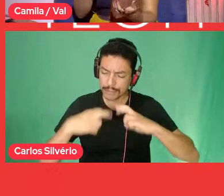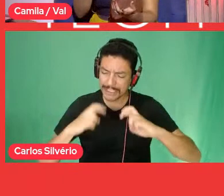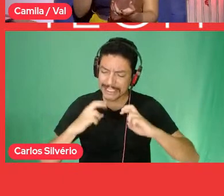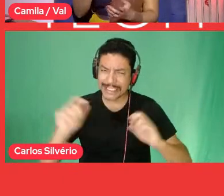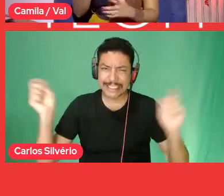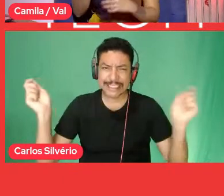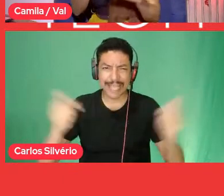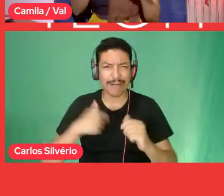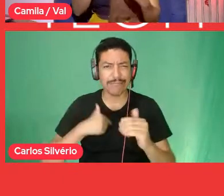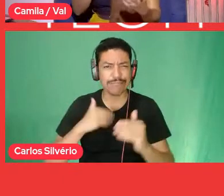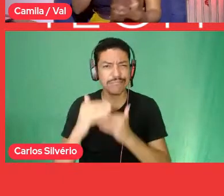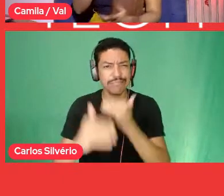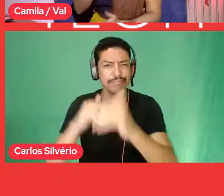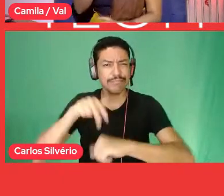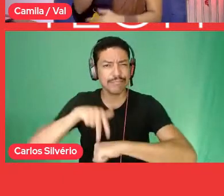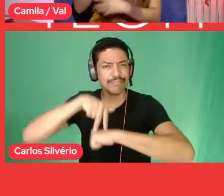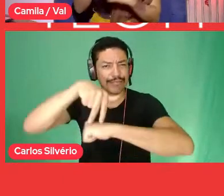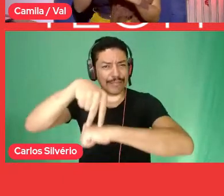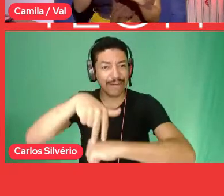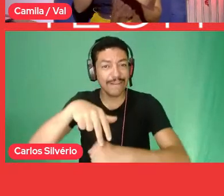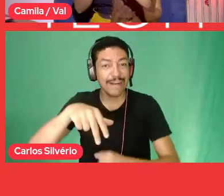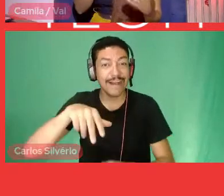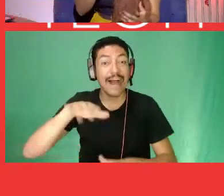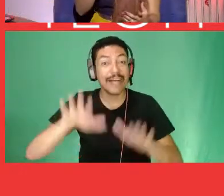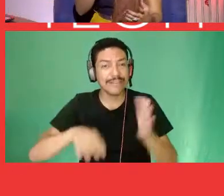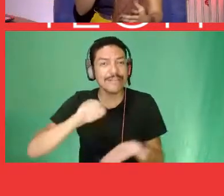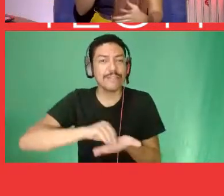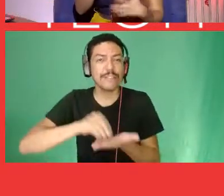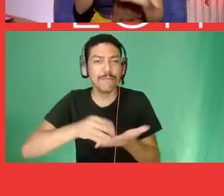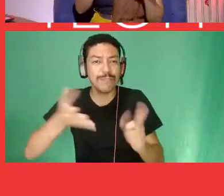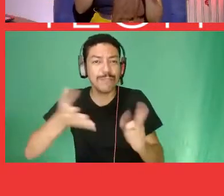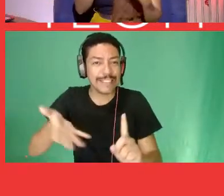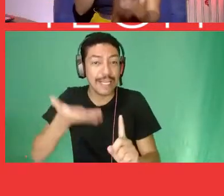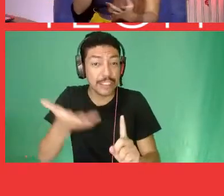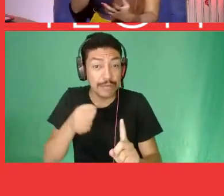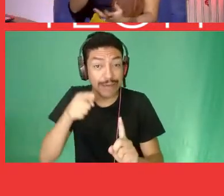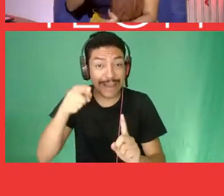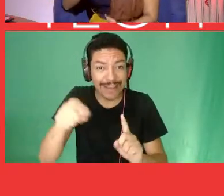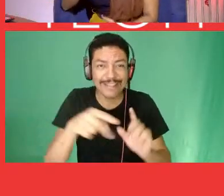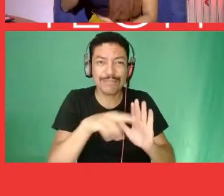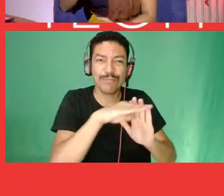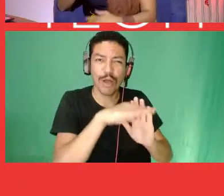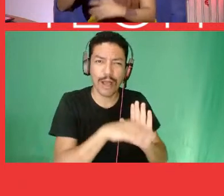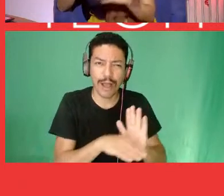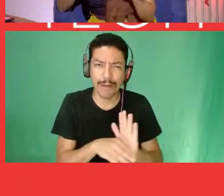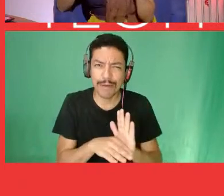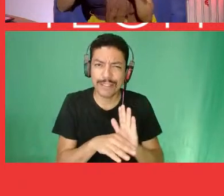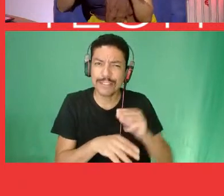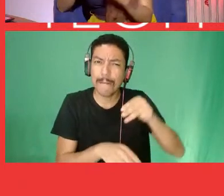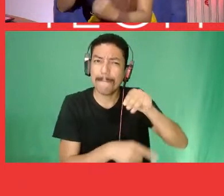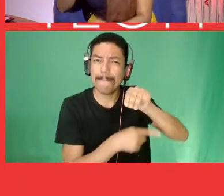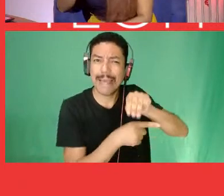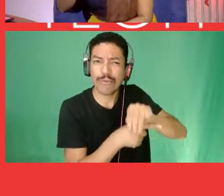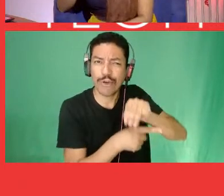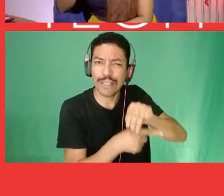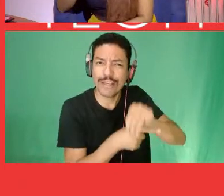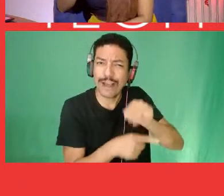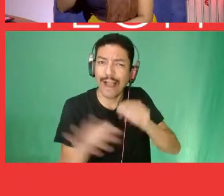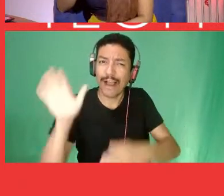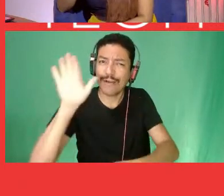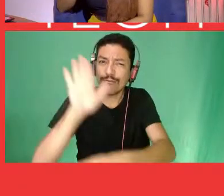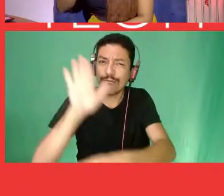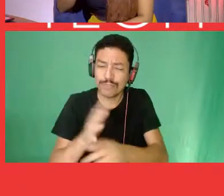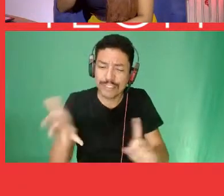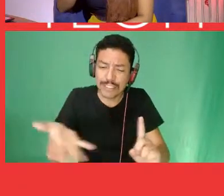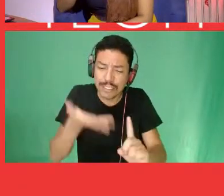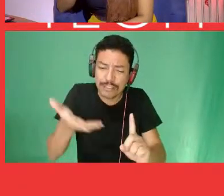preciso de incentivo. Então, esses programas de mentoria entram muito para abraçar, para dar esse incentivo, para quebrar um pouco dessas